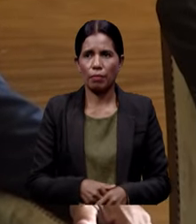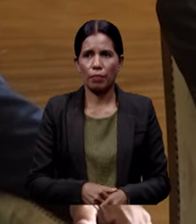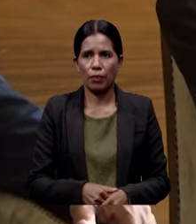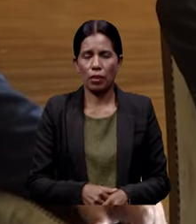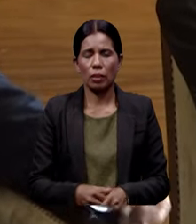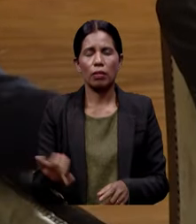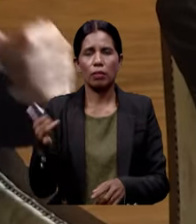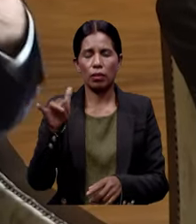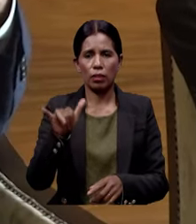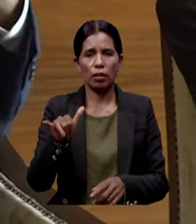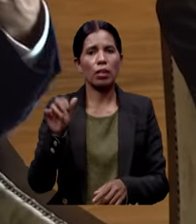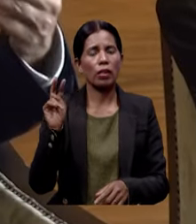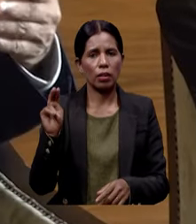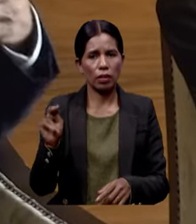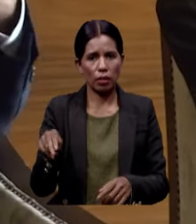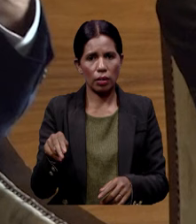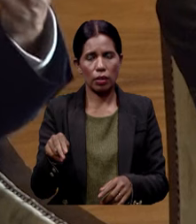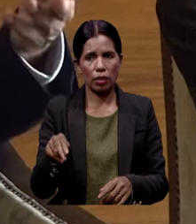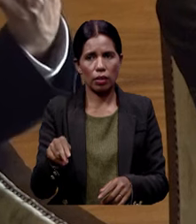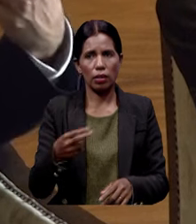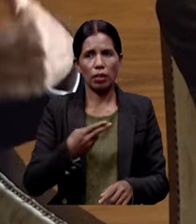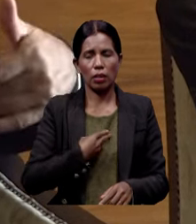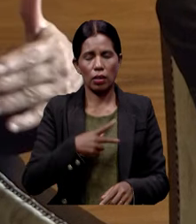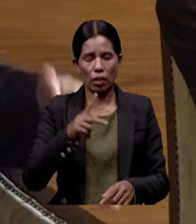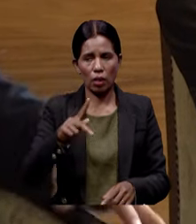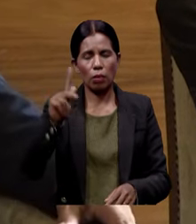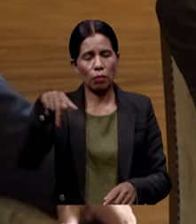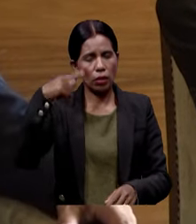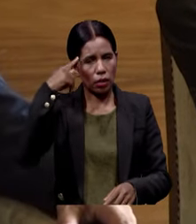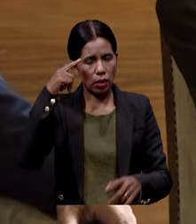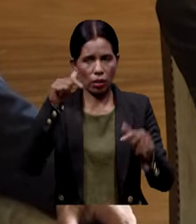se tinha a ralo político e né,